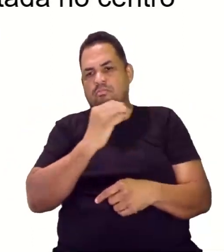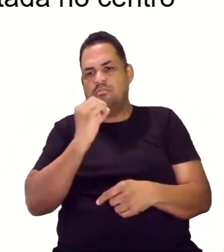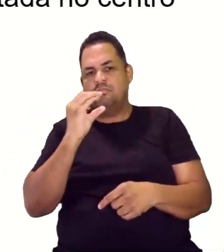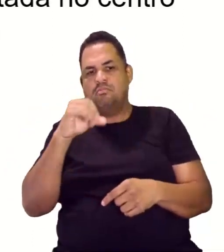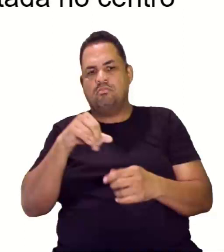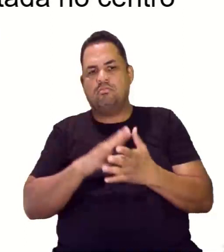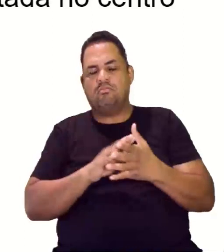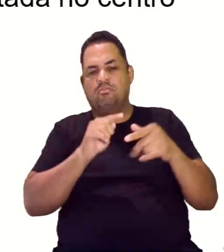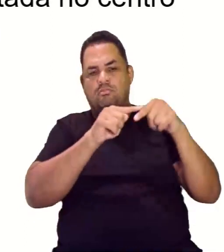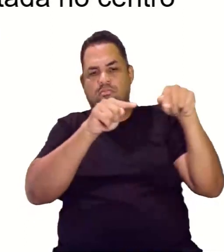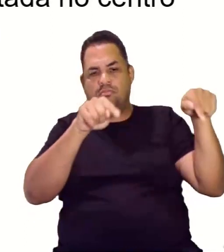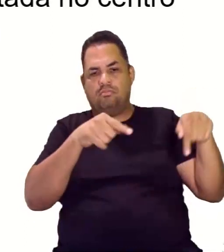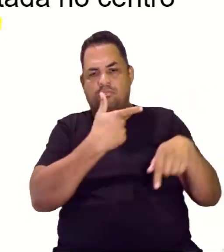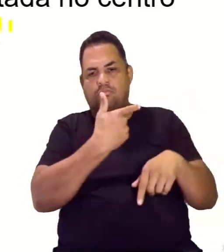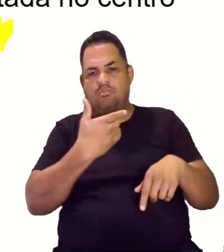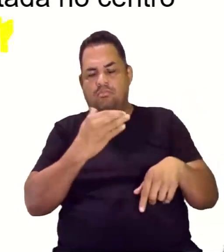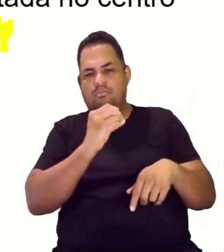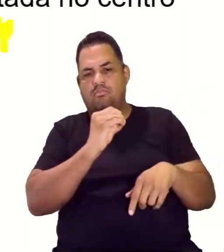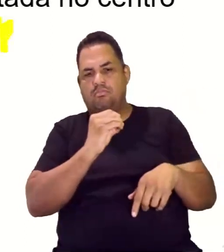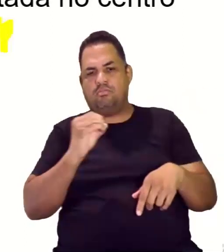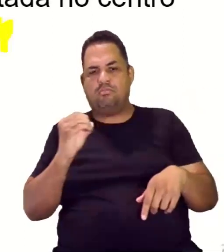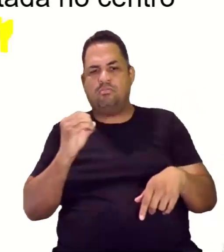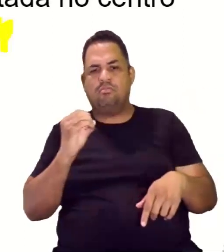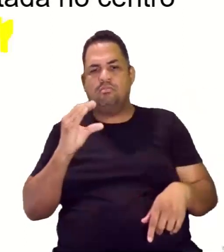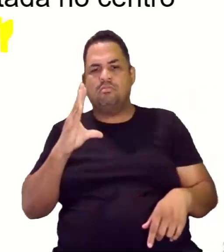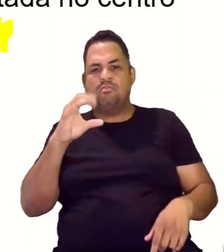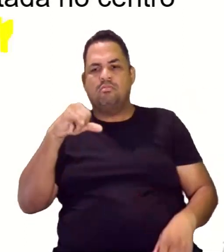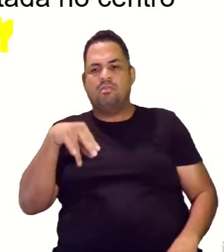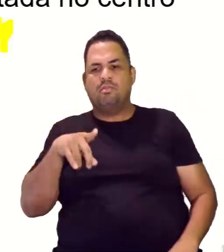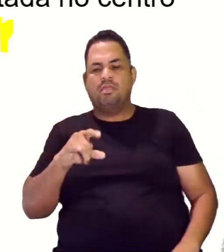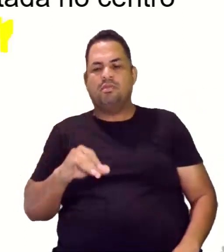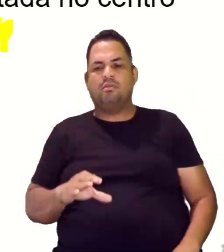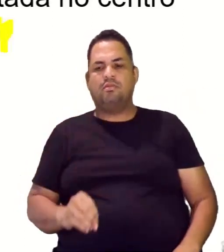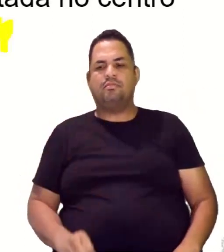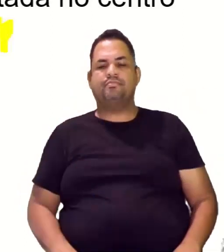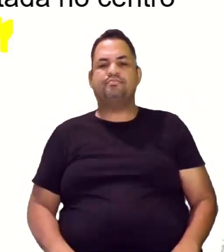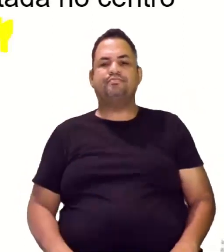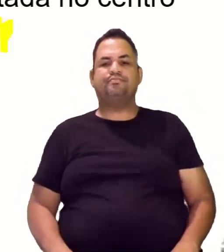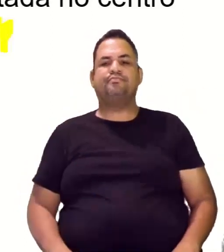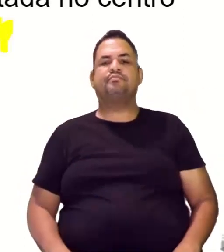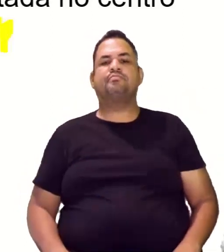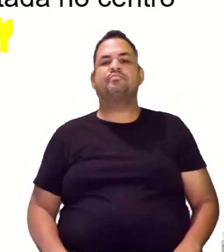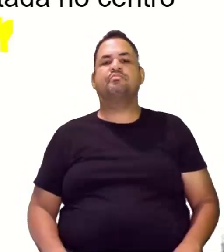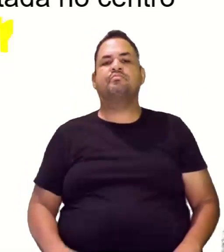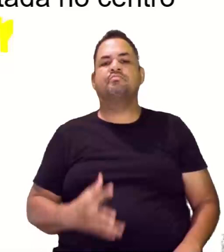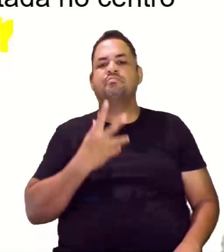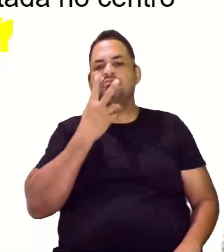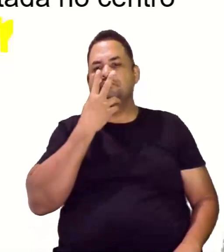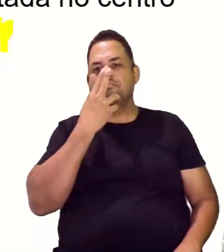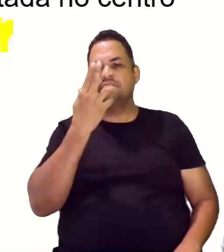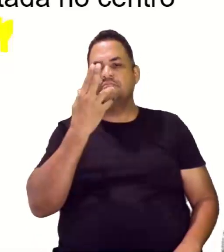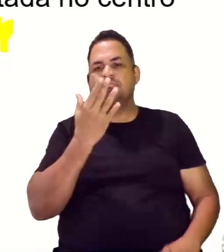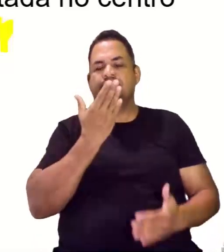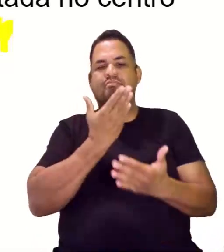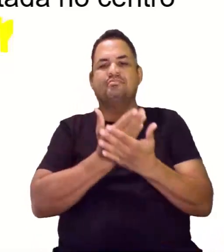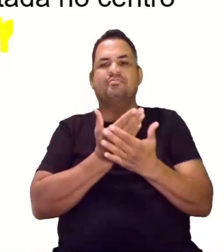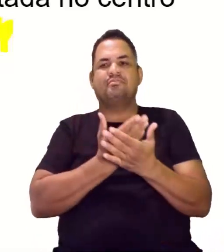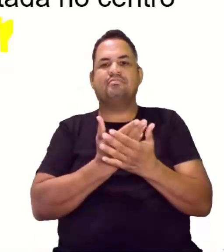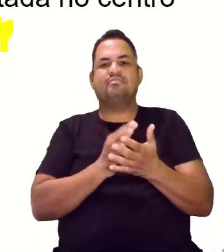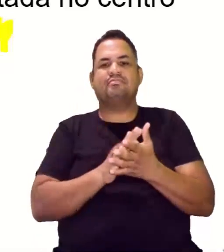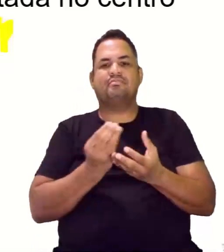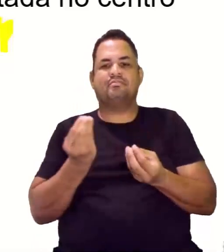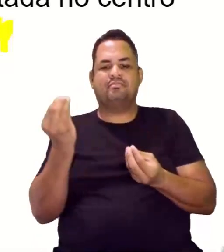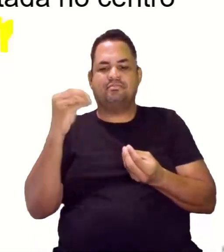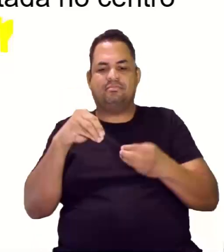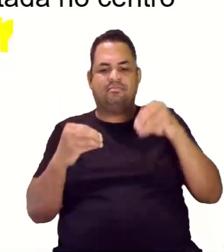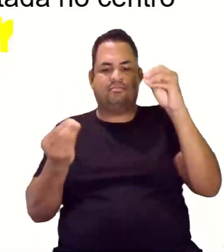10 centímetros de largura por 20 centímetros de comprimento. Parece a nossa aula, não é? Do